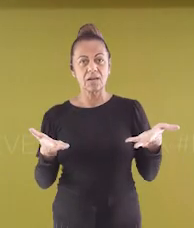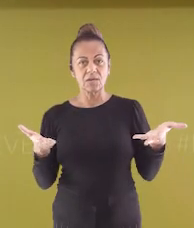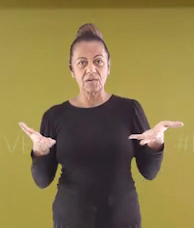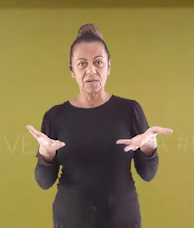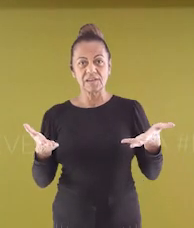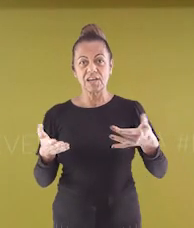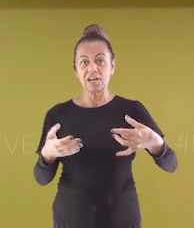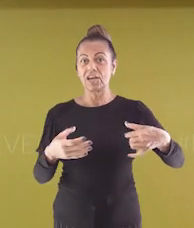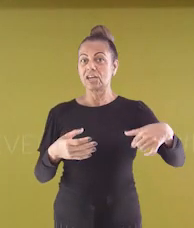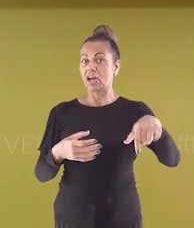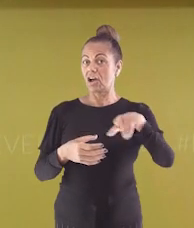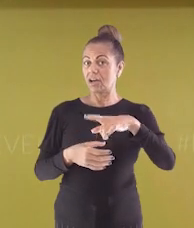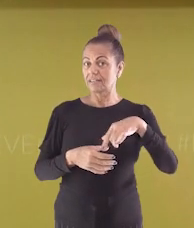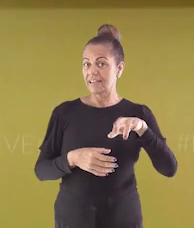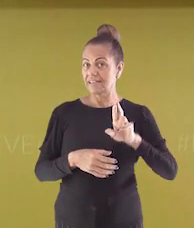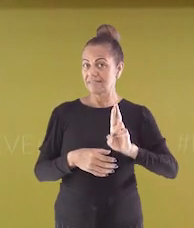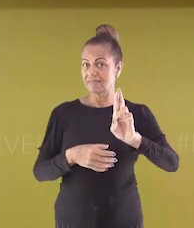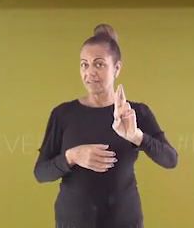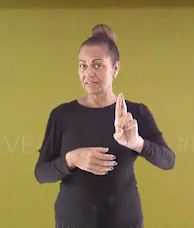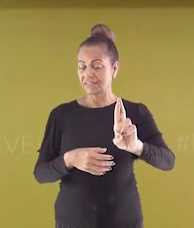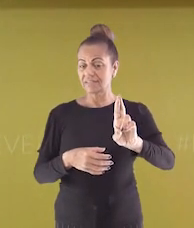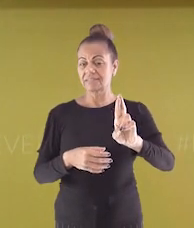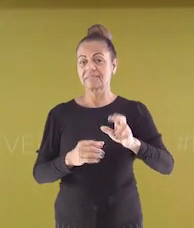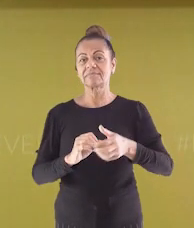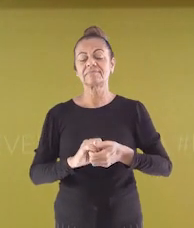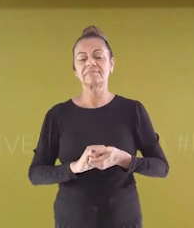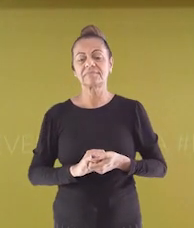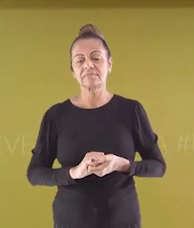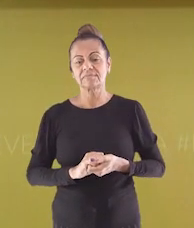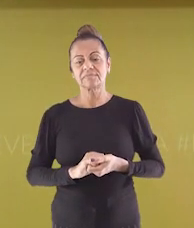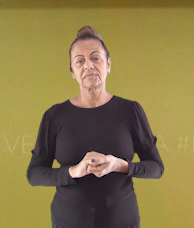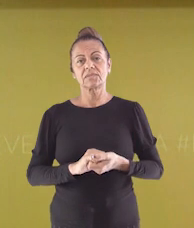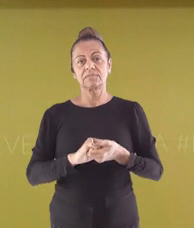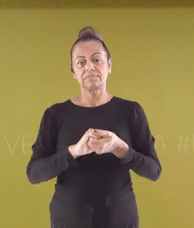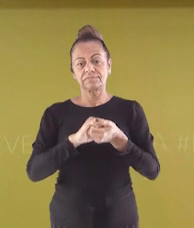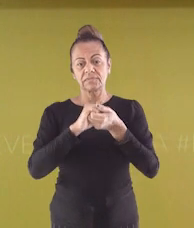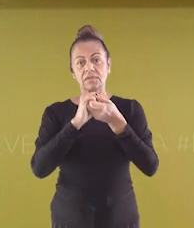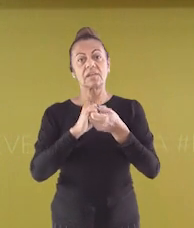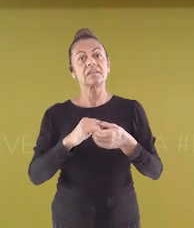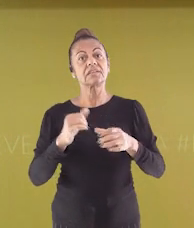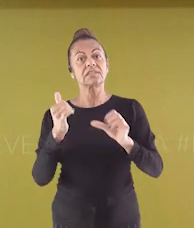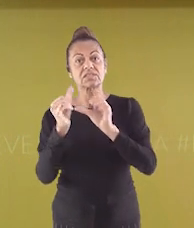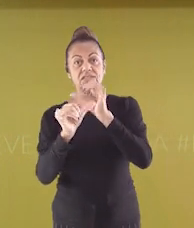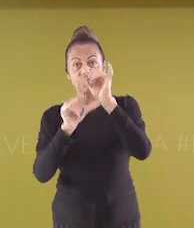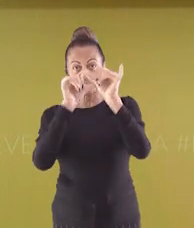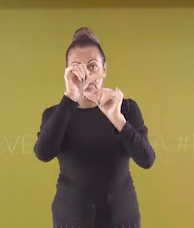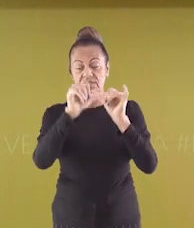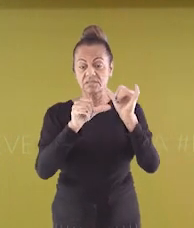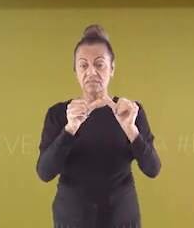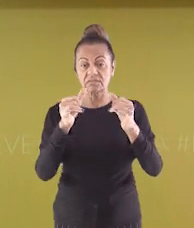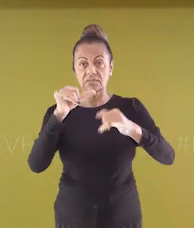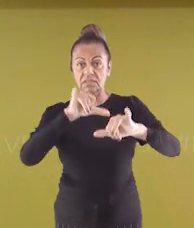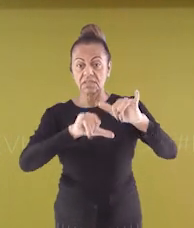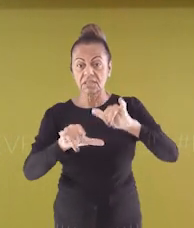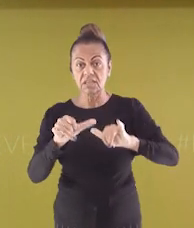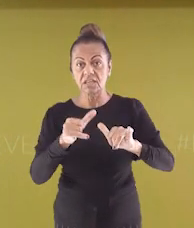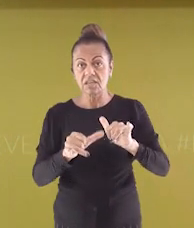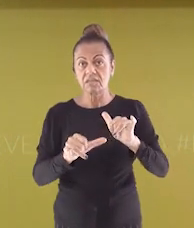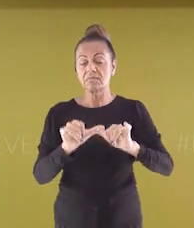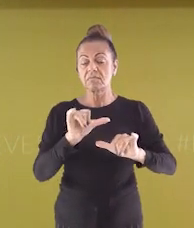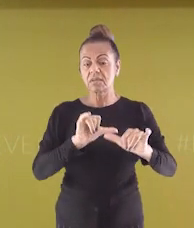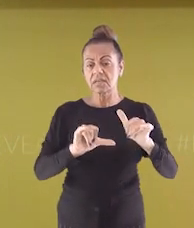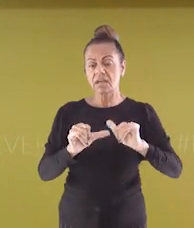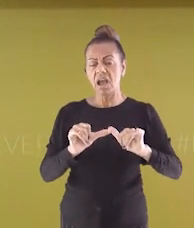Agora nós vamos para a resposta da atividade. É importante lembrar que as transformações químicas alteram